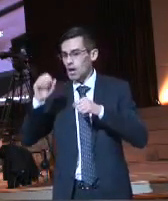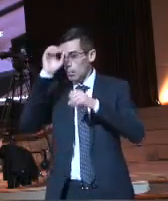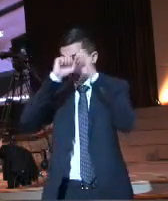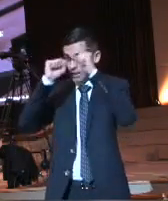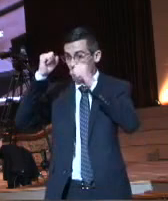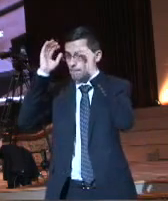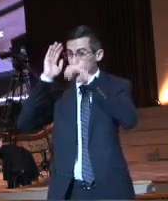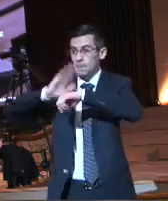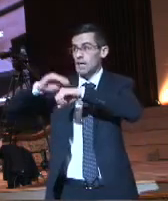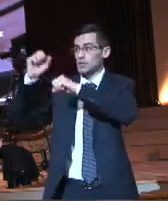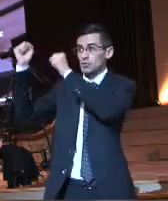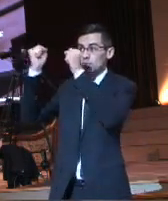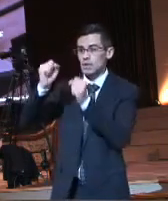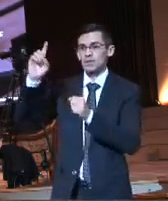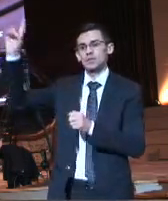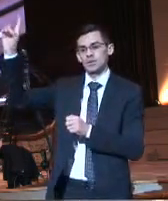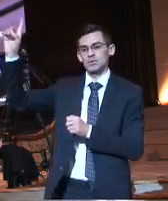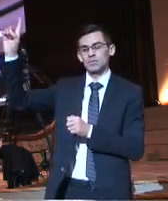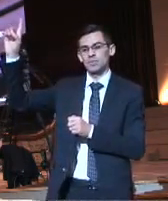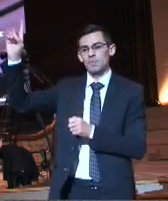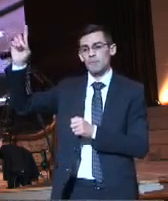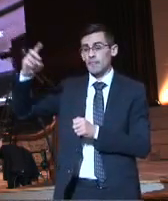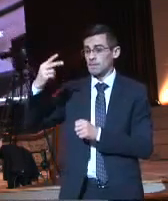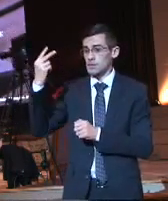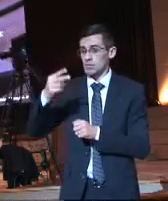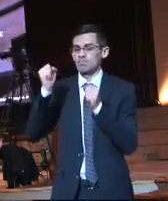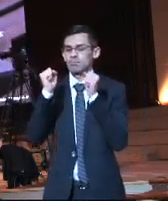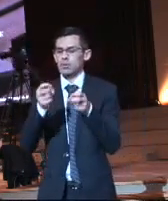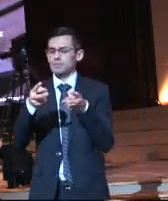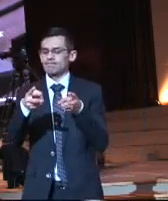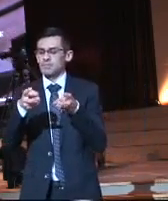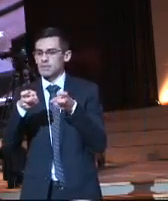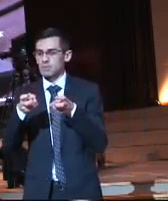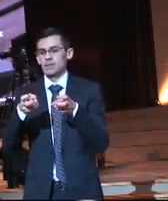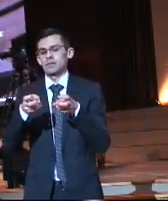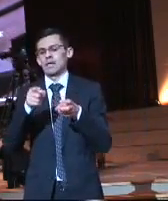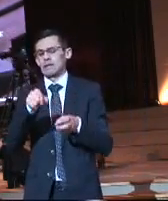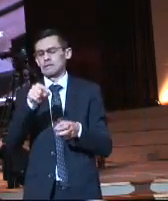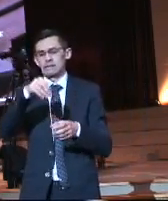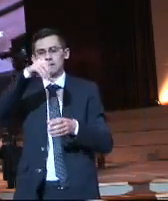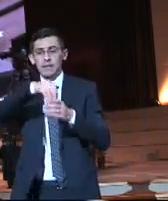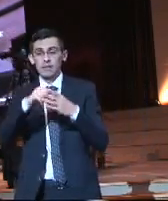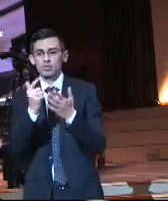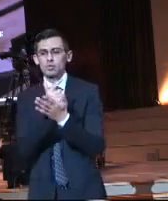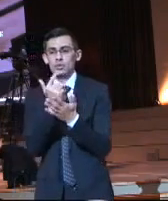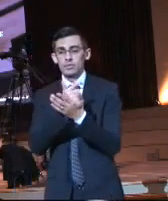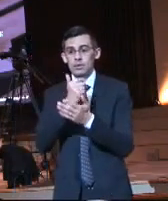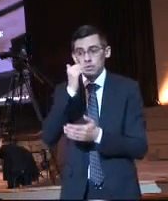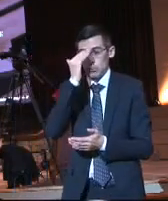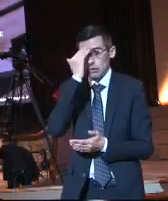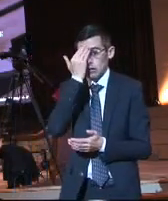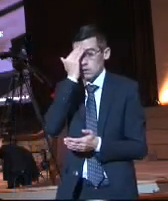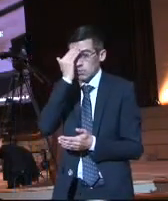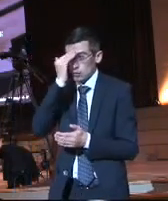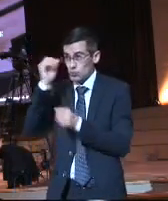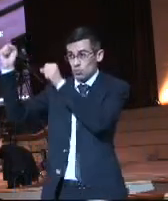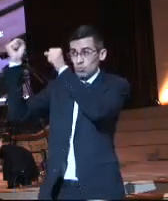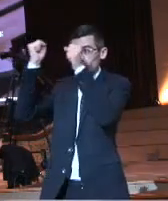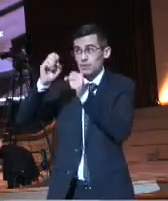vida. Segunda coisa que eu posso perceber aqui nessa batalha, desse entendimento da soberania de